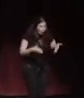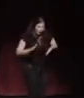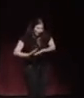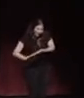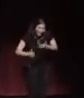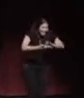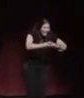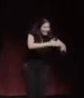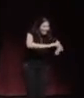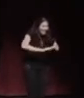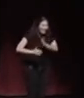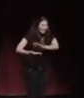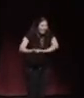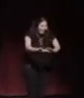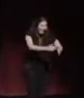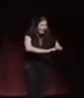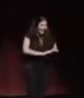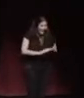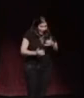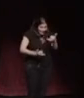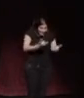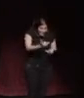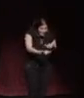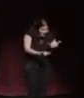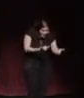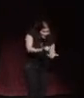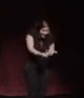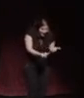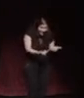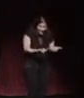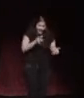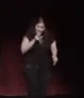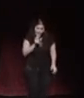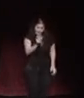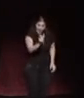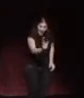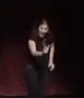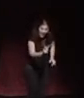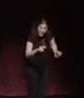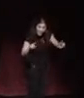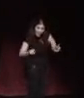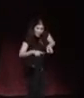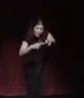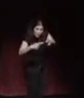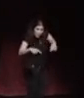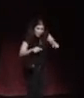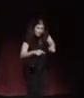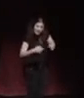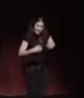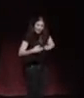A mãe brinca com o bebê, traz a palavra, traz a cantiga e cada vez mais ela